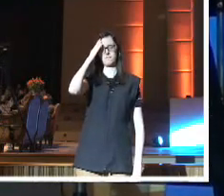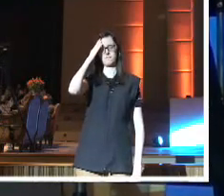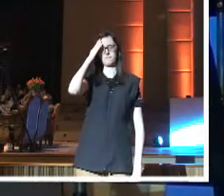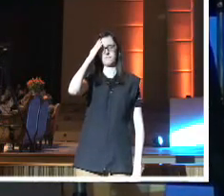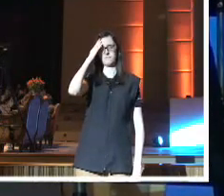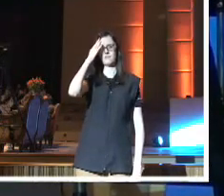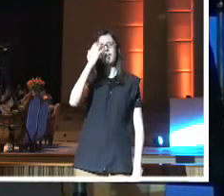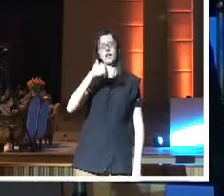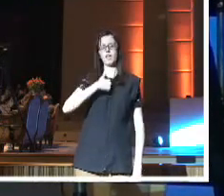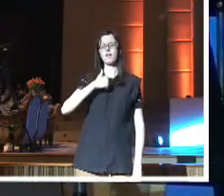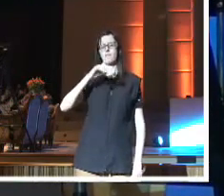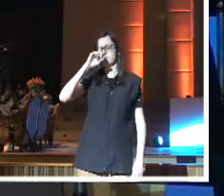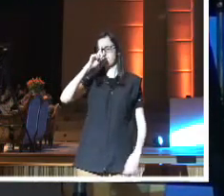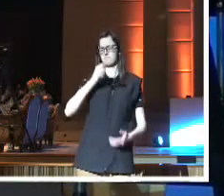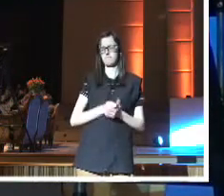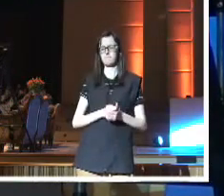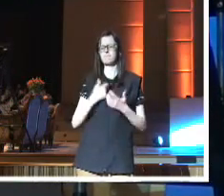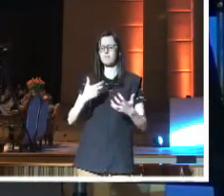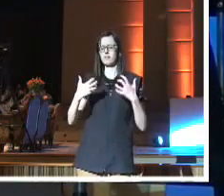e eu decido crer,